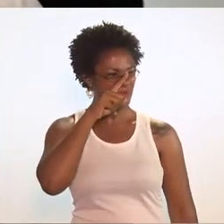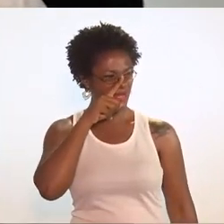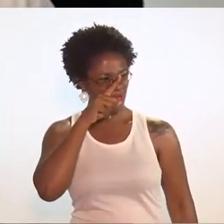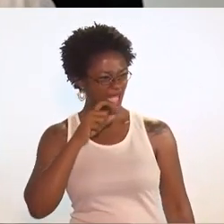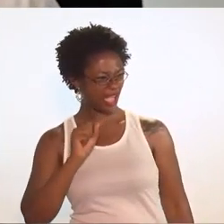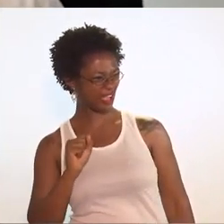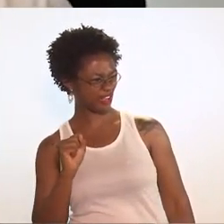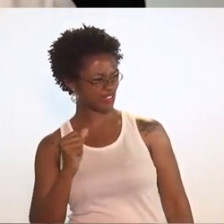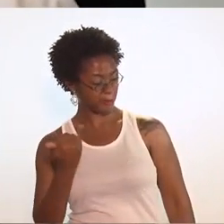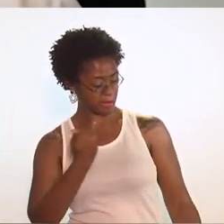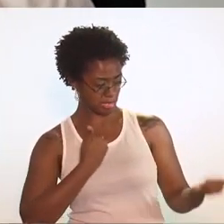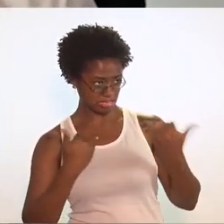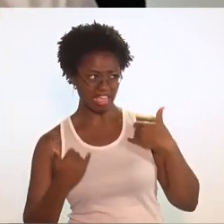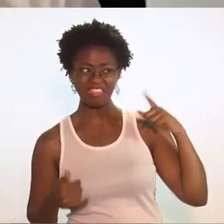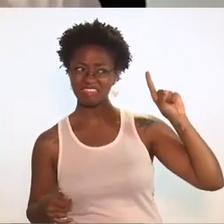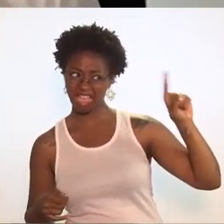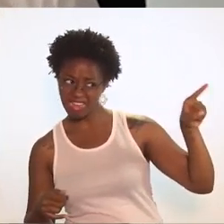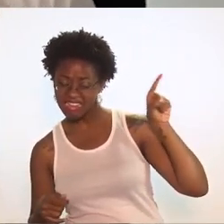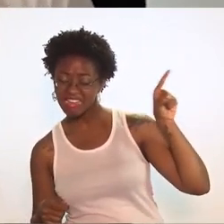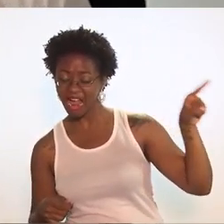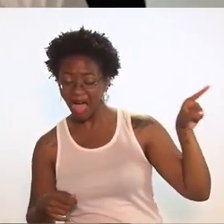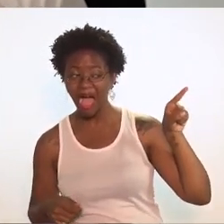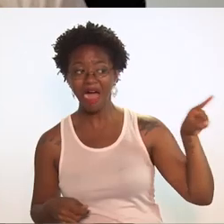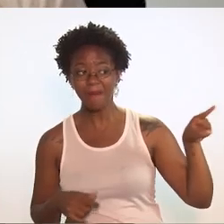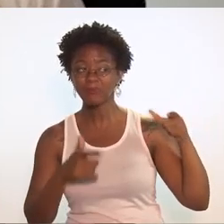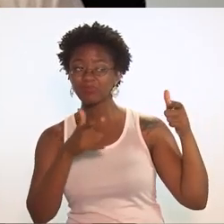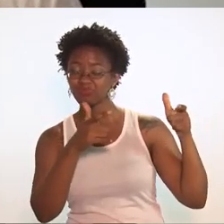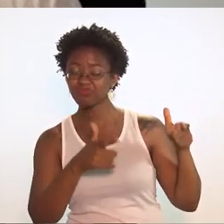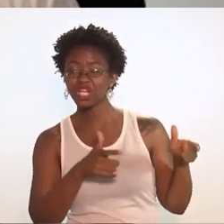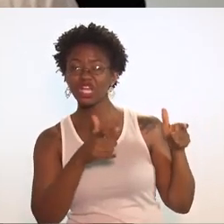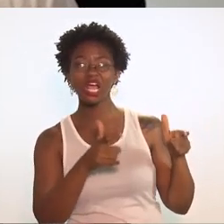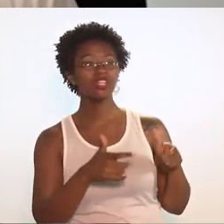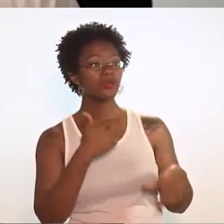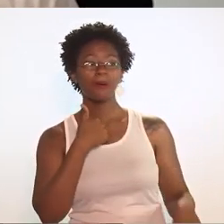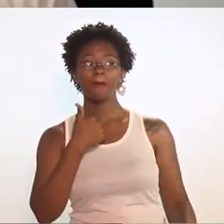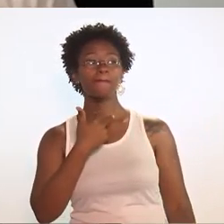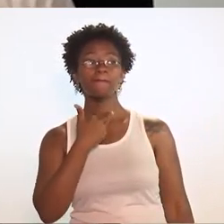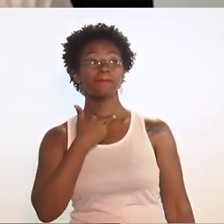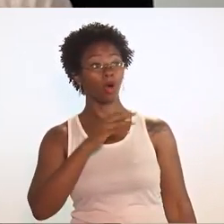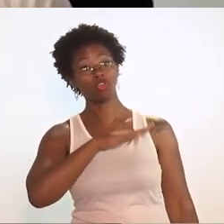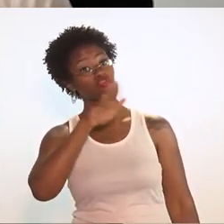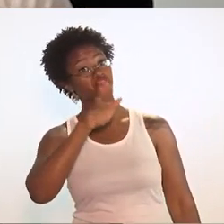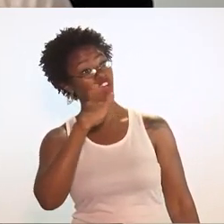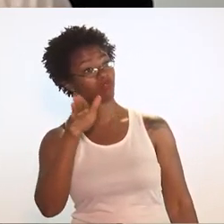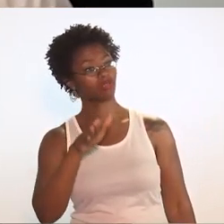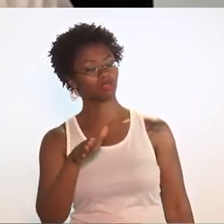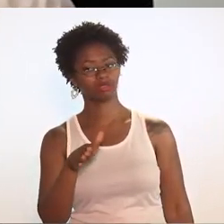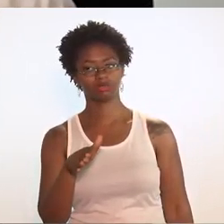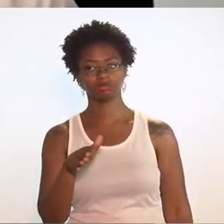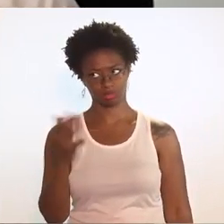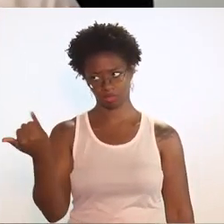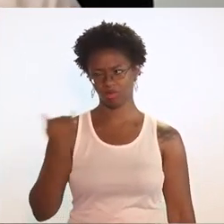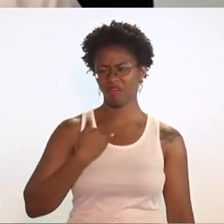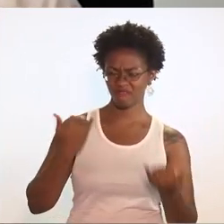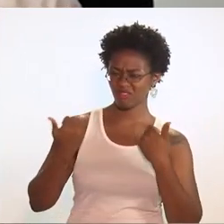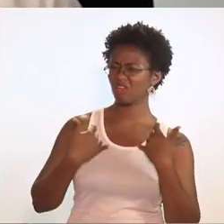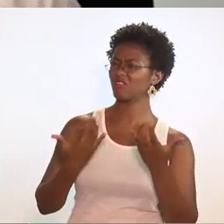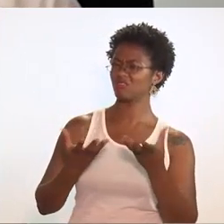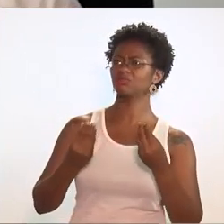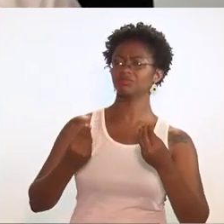baianos que fazem parte da nossa sociedade, um tanto quanto elitista, tá? E outros, por total desconhecimento, por